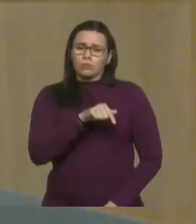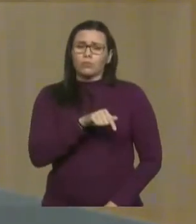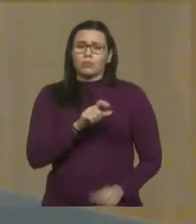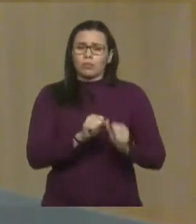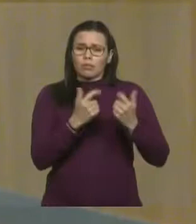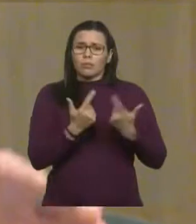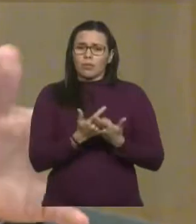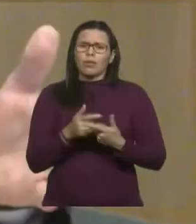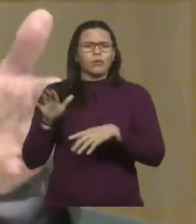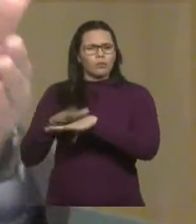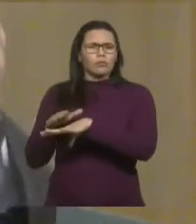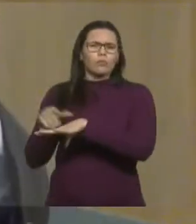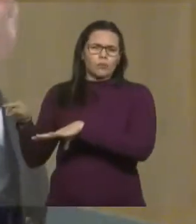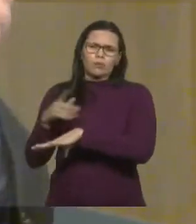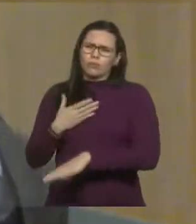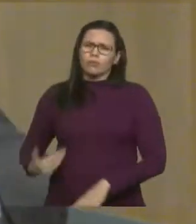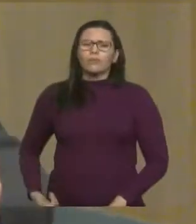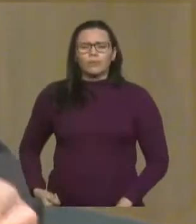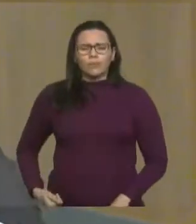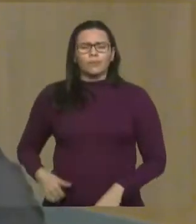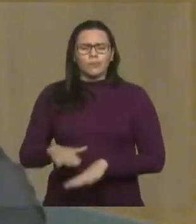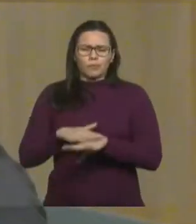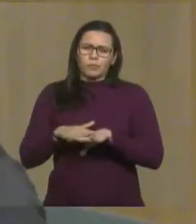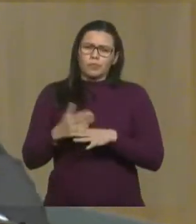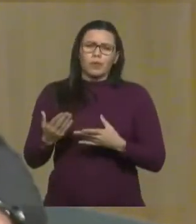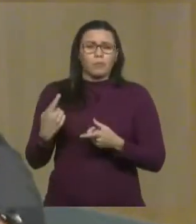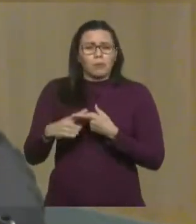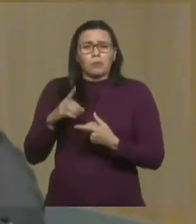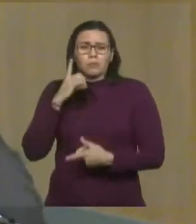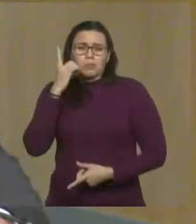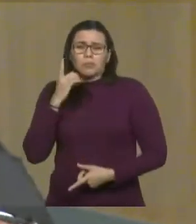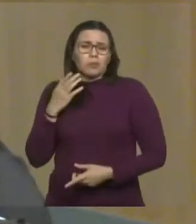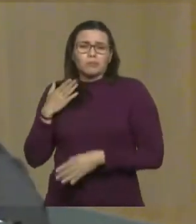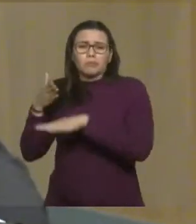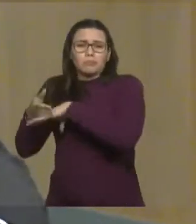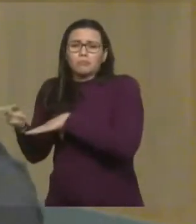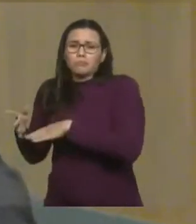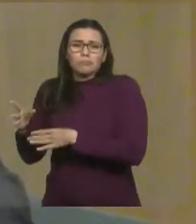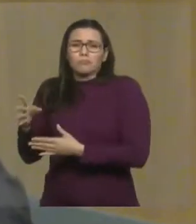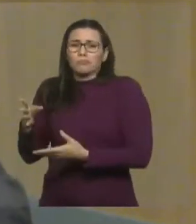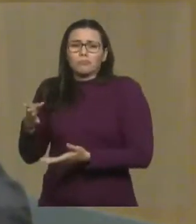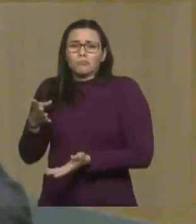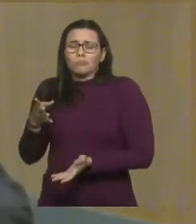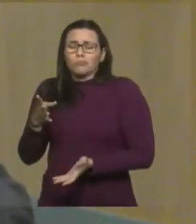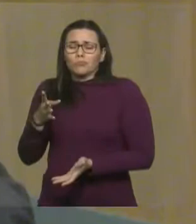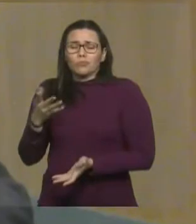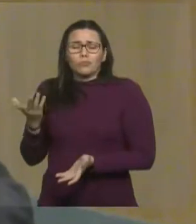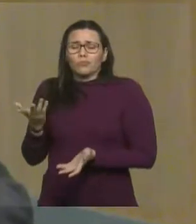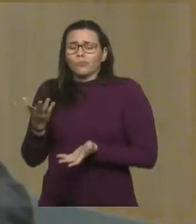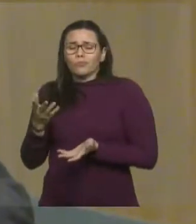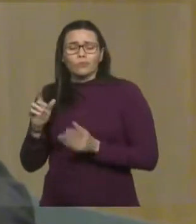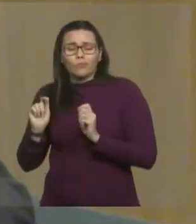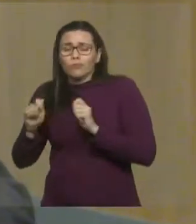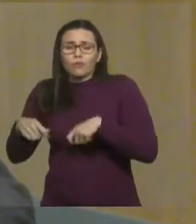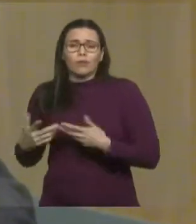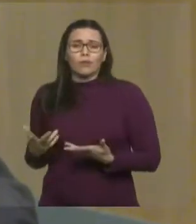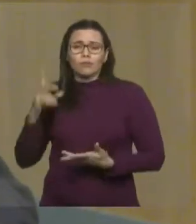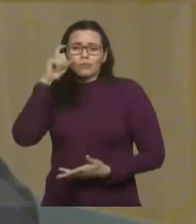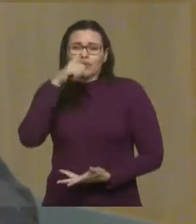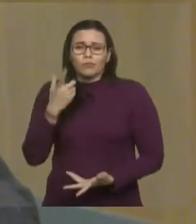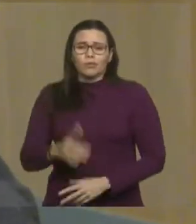de saúde. E eu fico na preocupação aqui que esse aparelho, o acelerador,